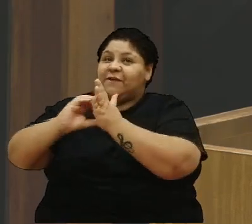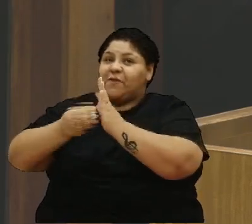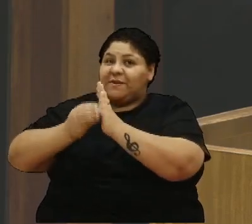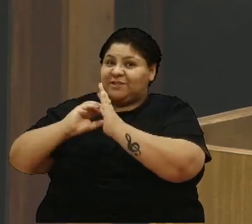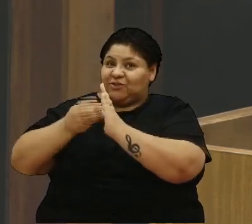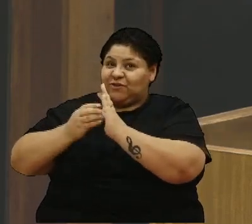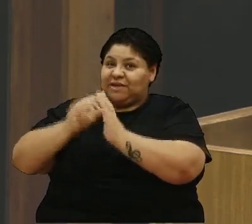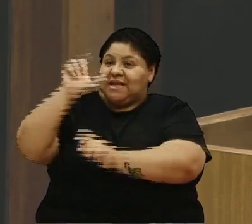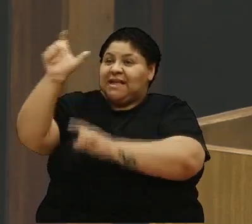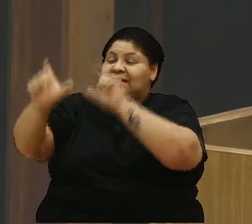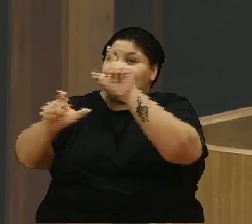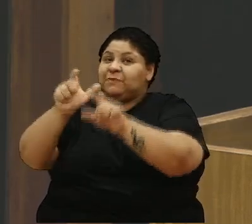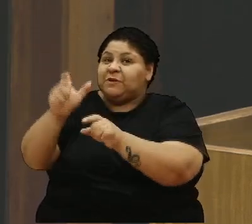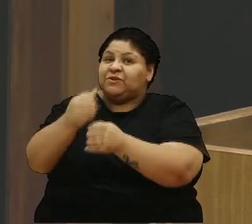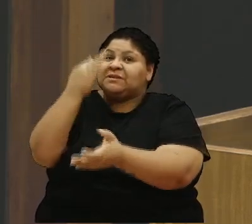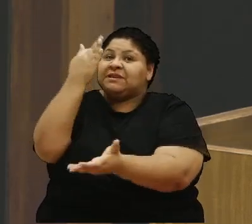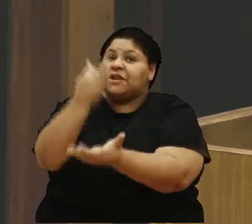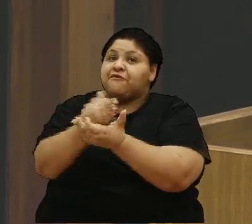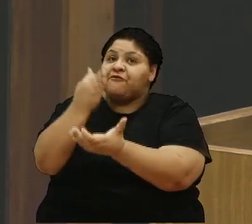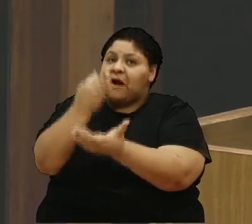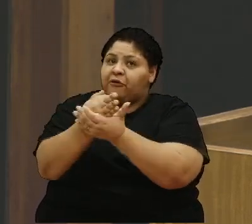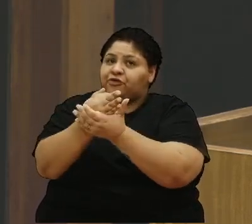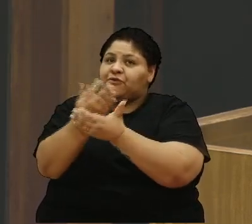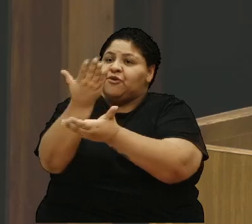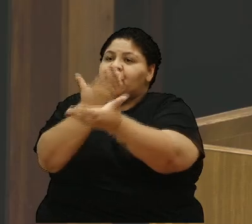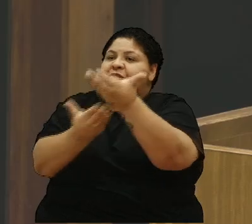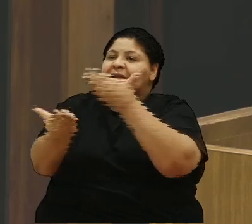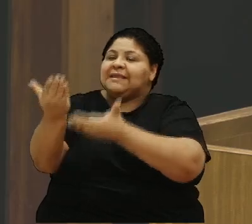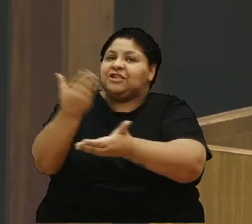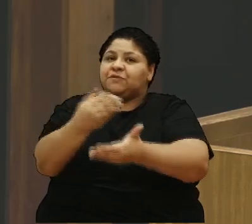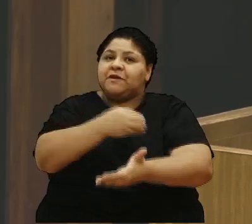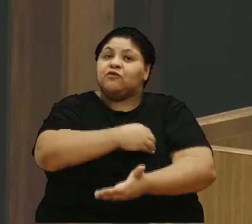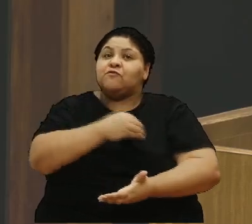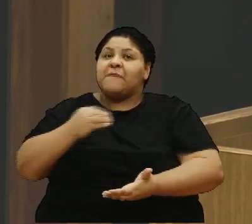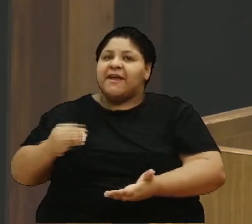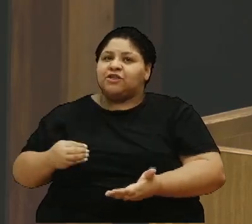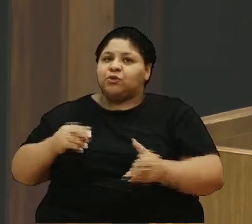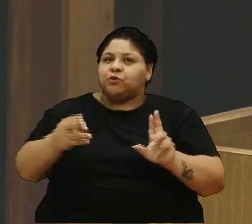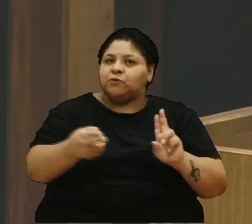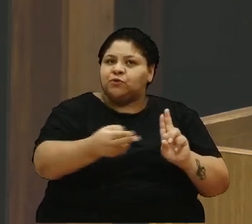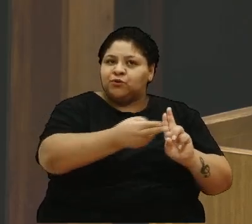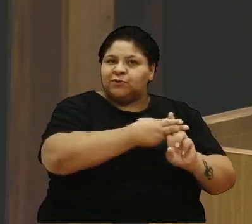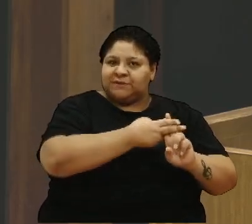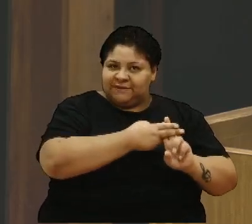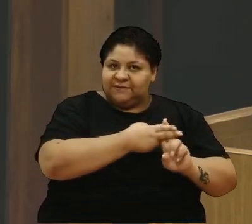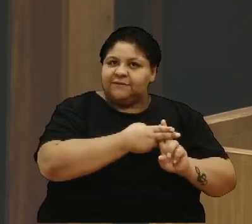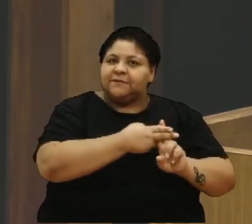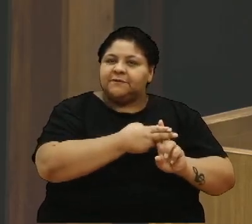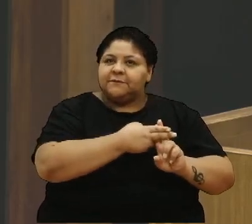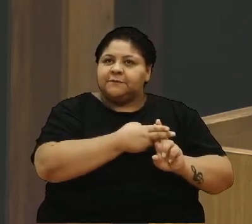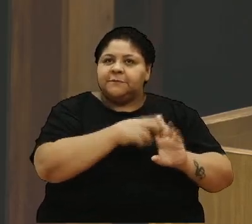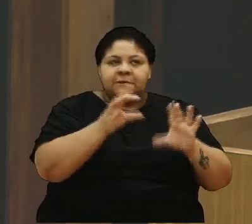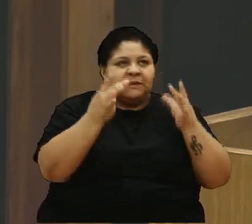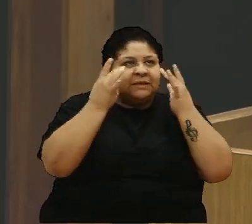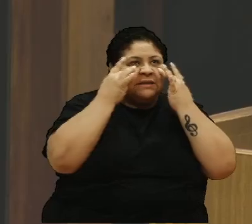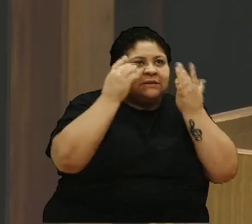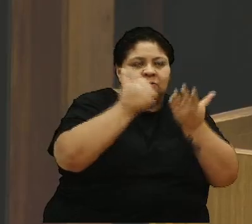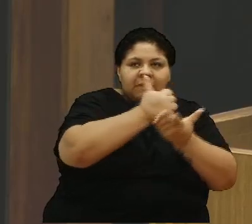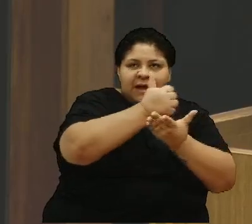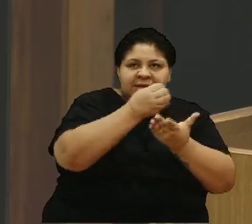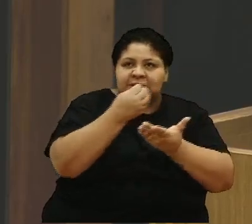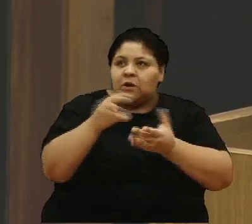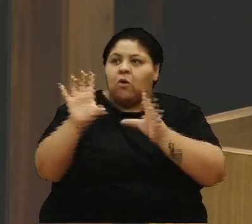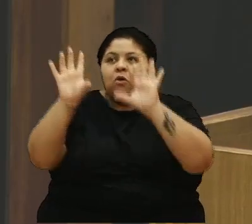usuários acometem das consultas, da atenção básica ou das